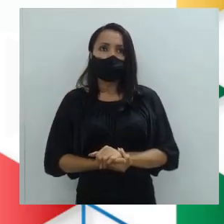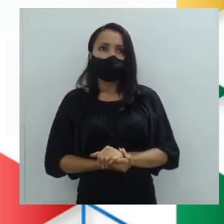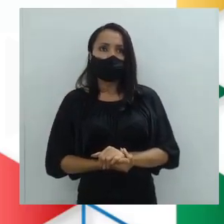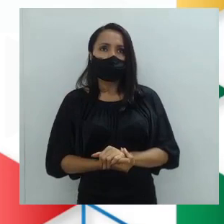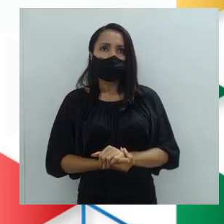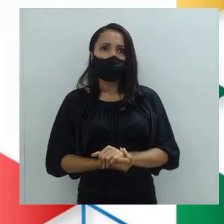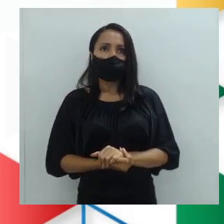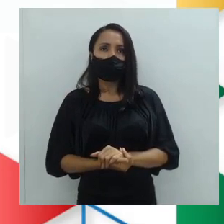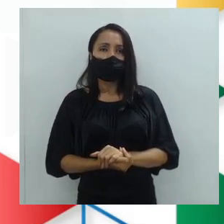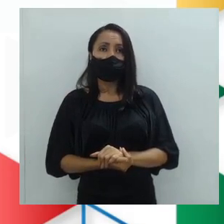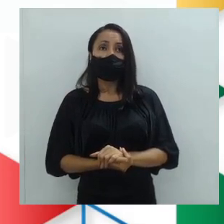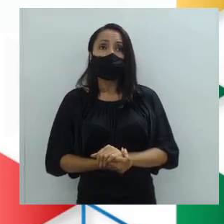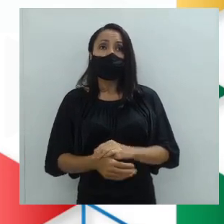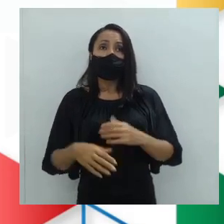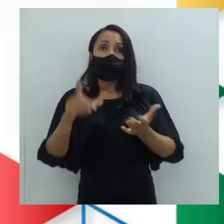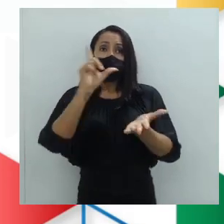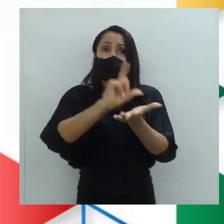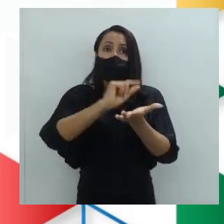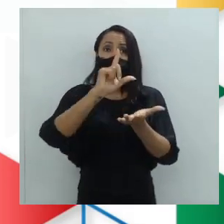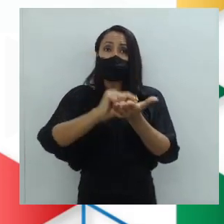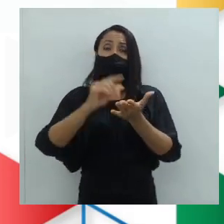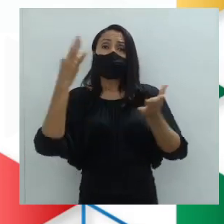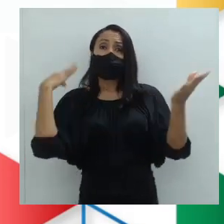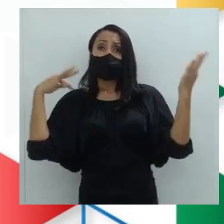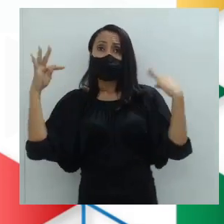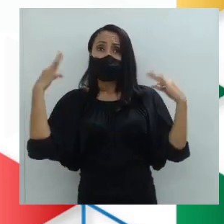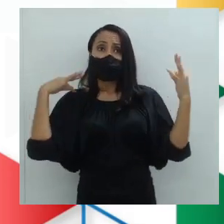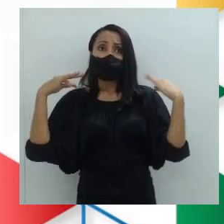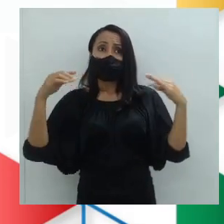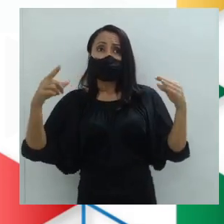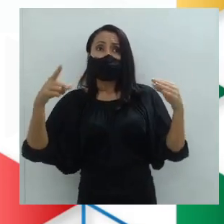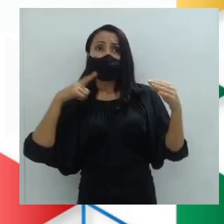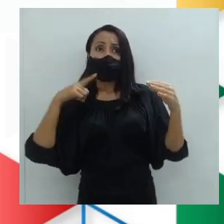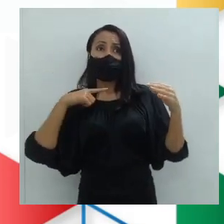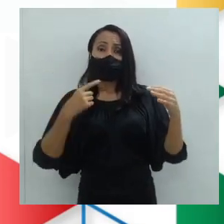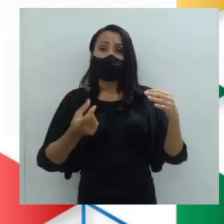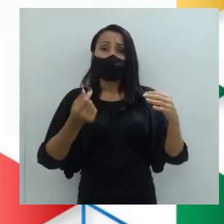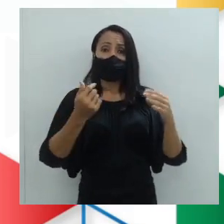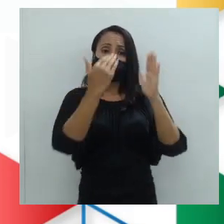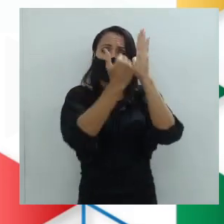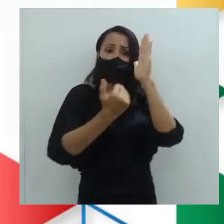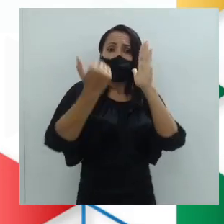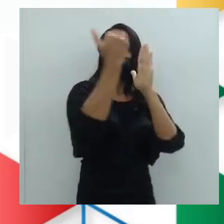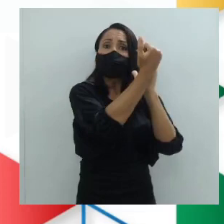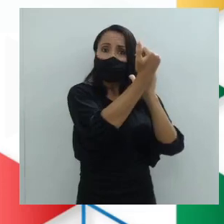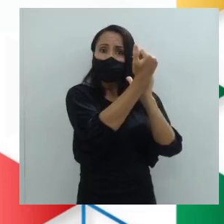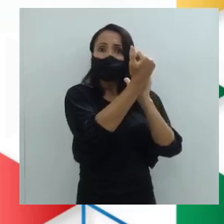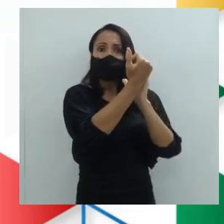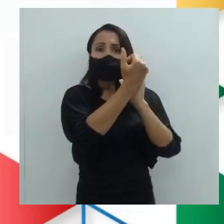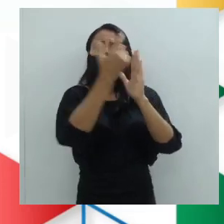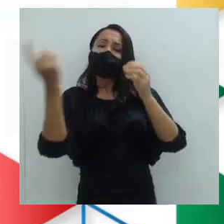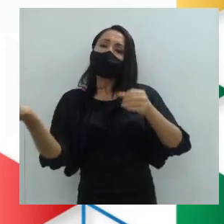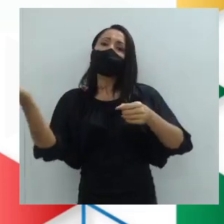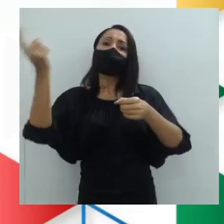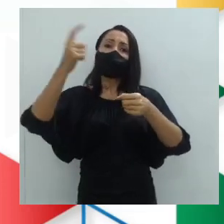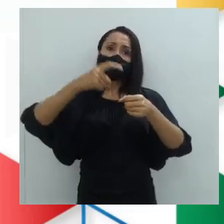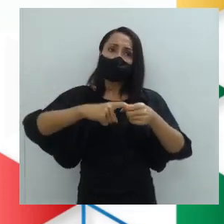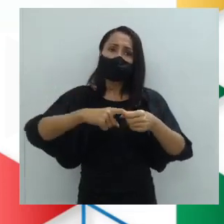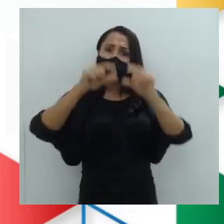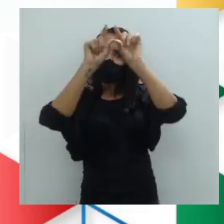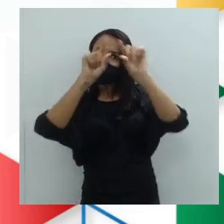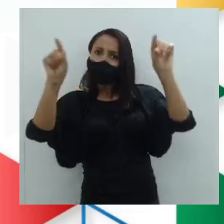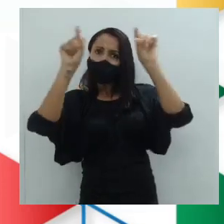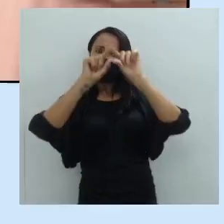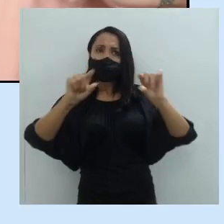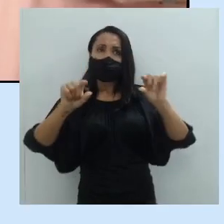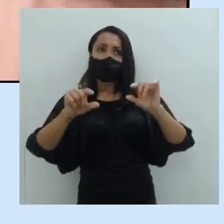Pressupostos. Vamos ver aqui. Artigos para turistas têm seu preço acrescido. Voltando aqui, quando eu